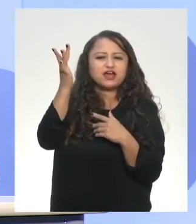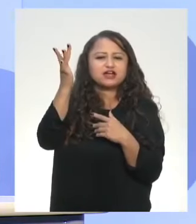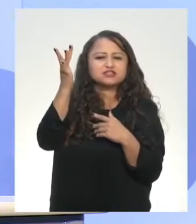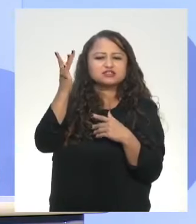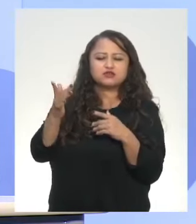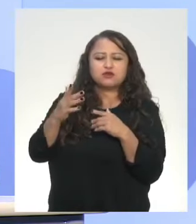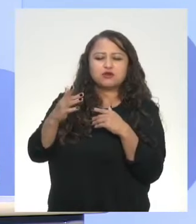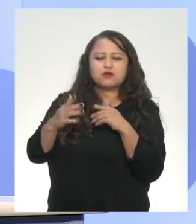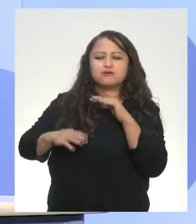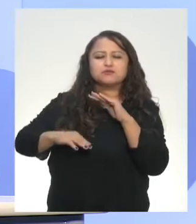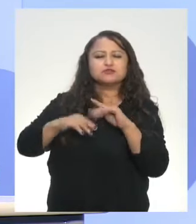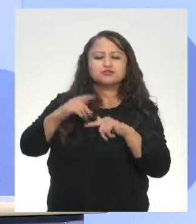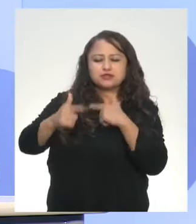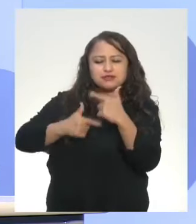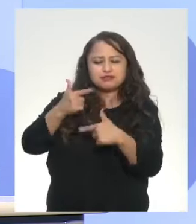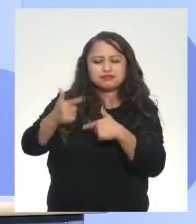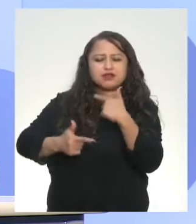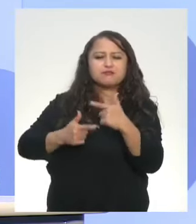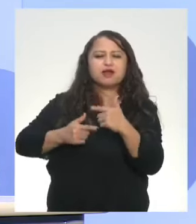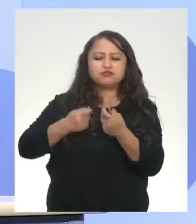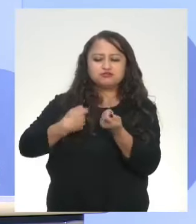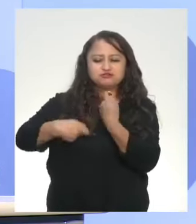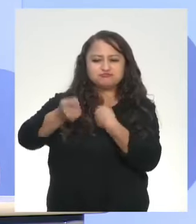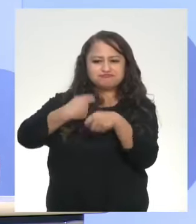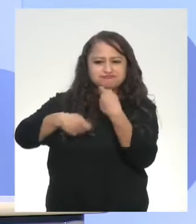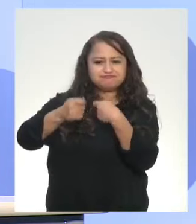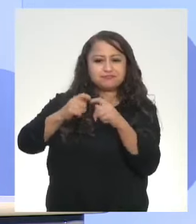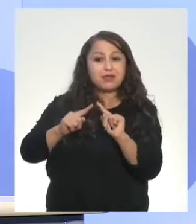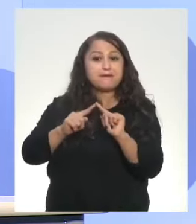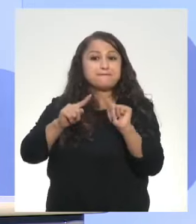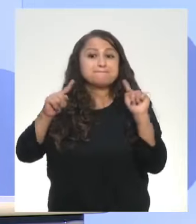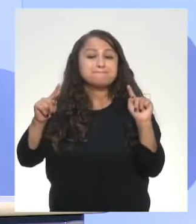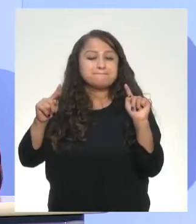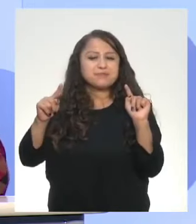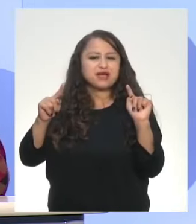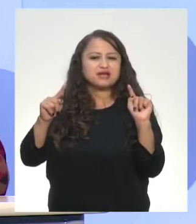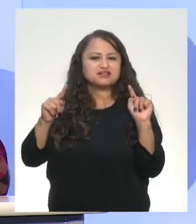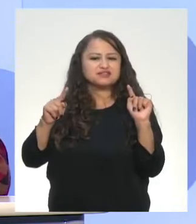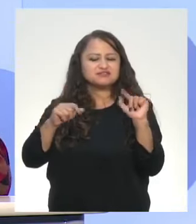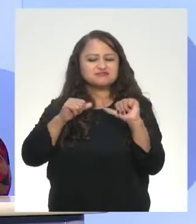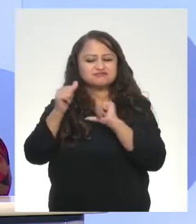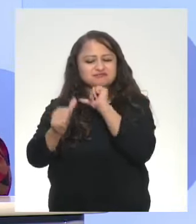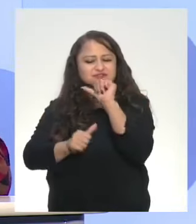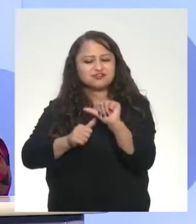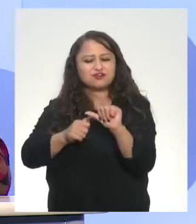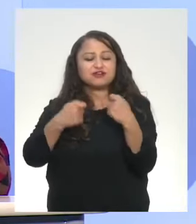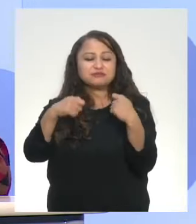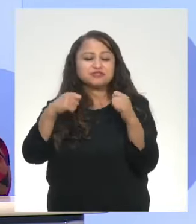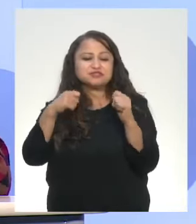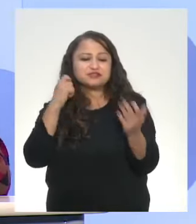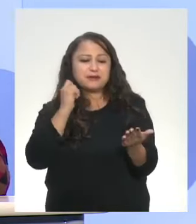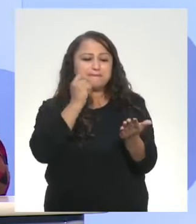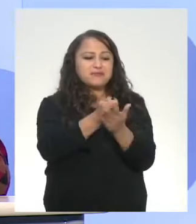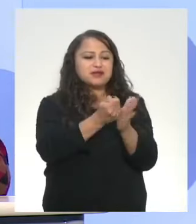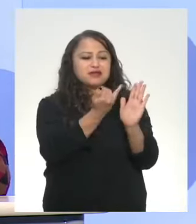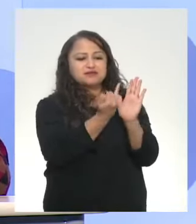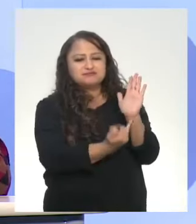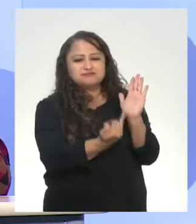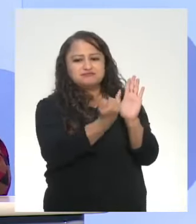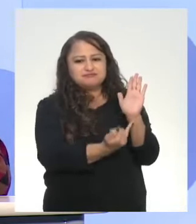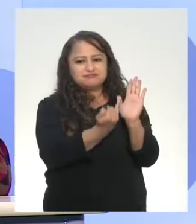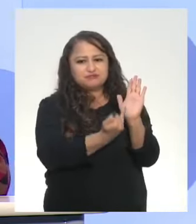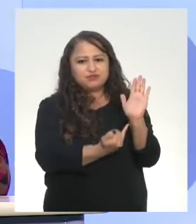suas atividades mercantis, mas, em troca, terá de pagar impostos. Então, uma marca